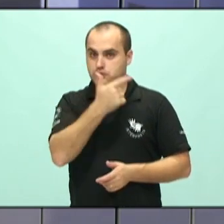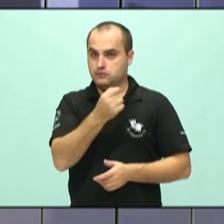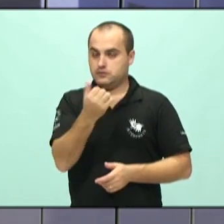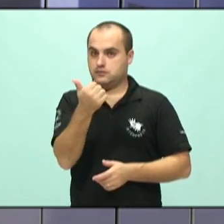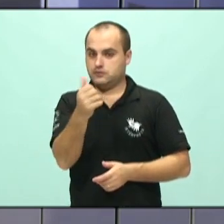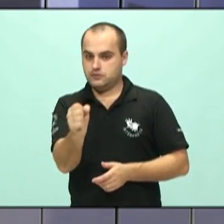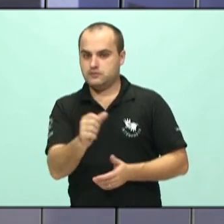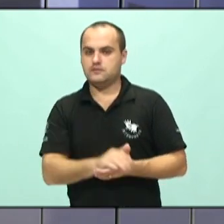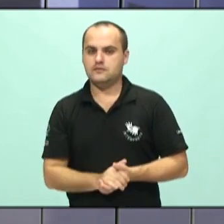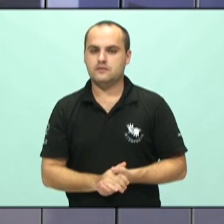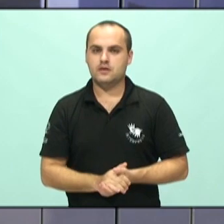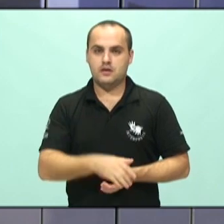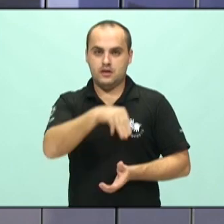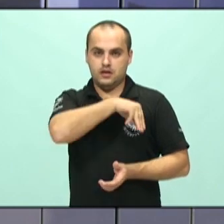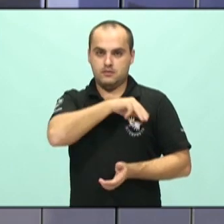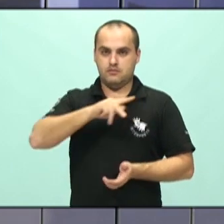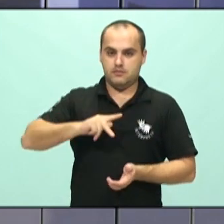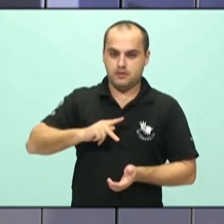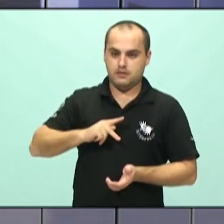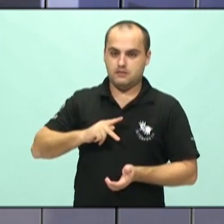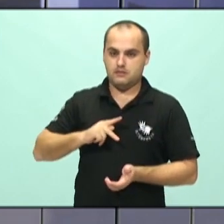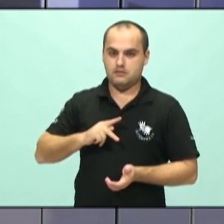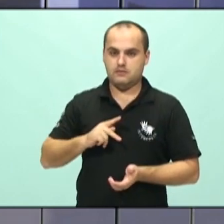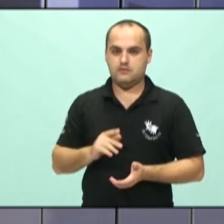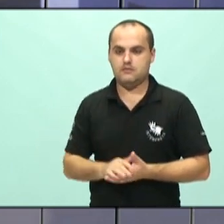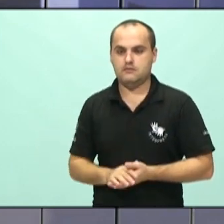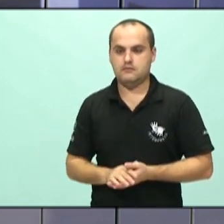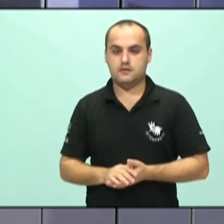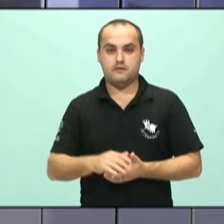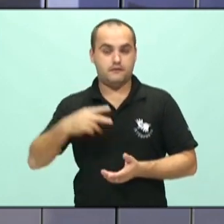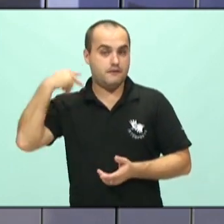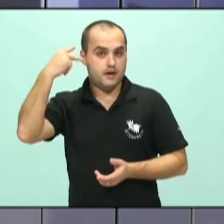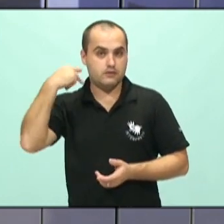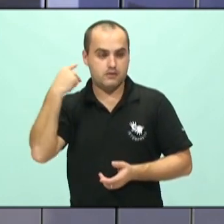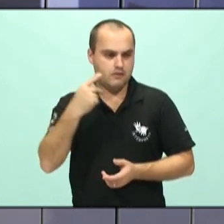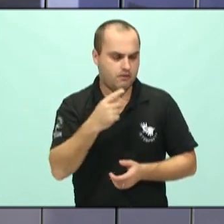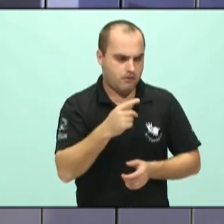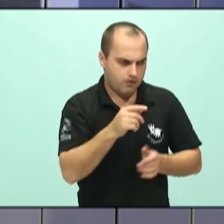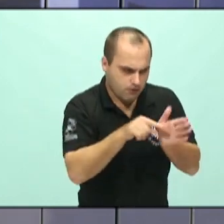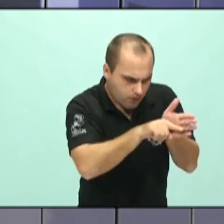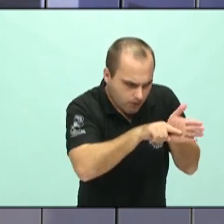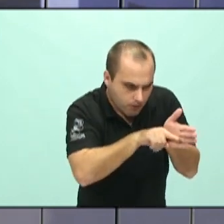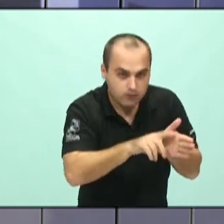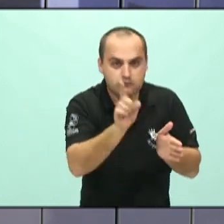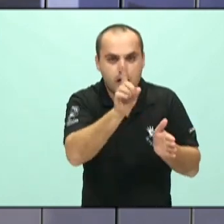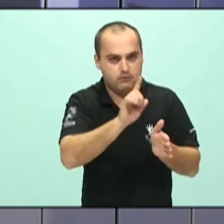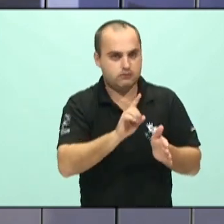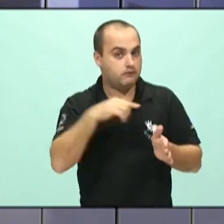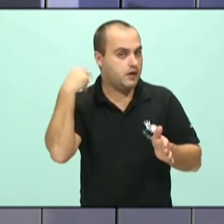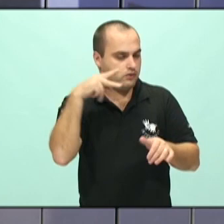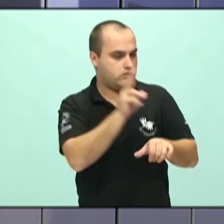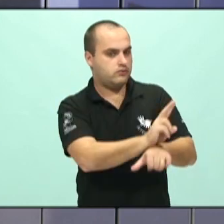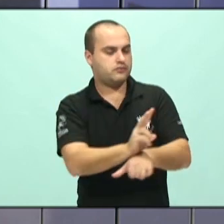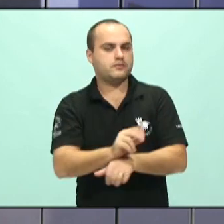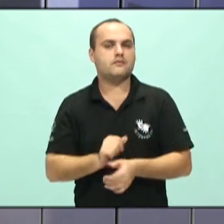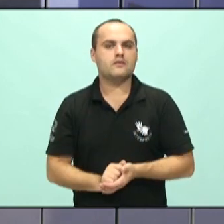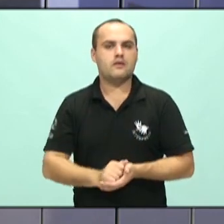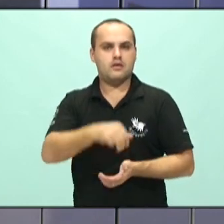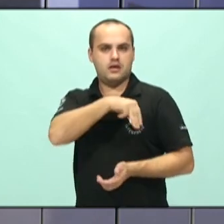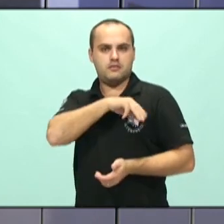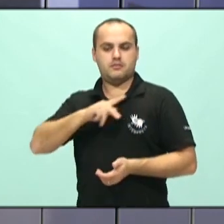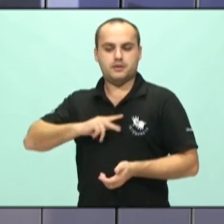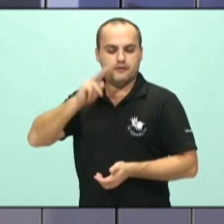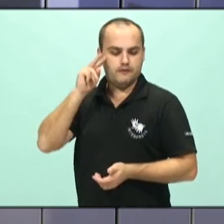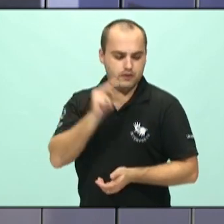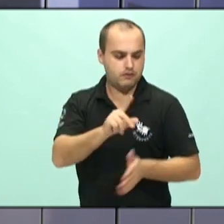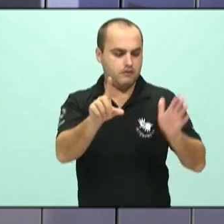O Ministério Público investigou, porque a função do vereador não é investigar, é fiscalizar. O Ministério Público investigou, viu nas leis, checou,